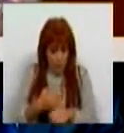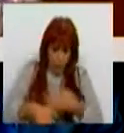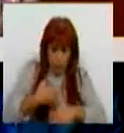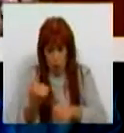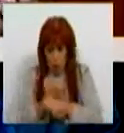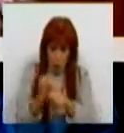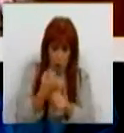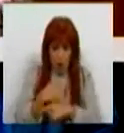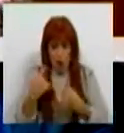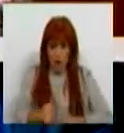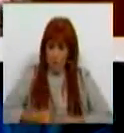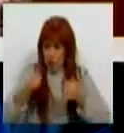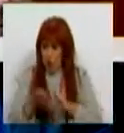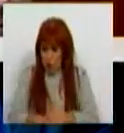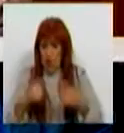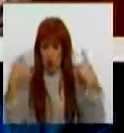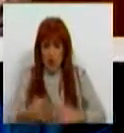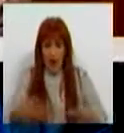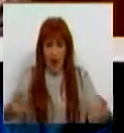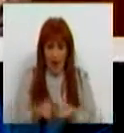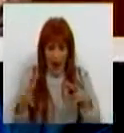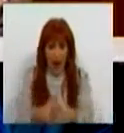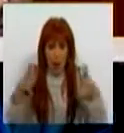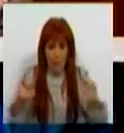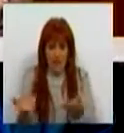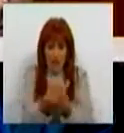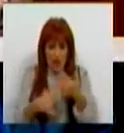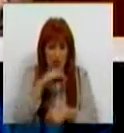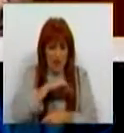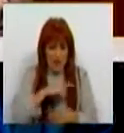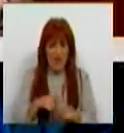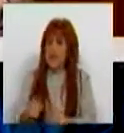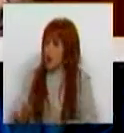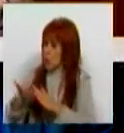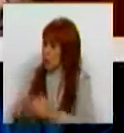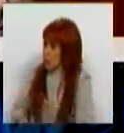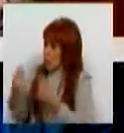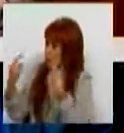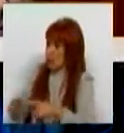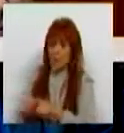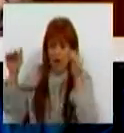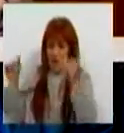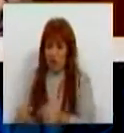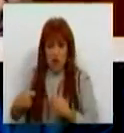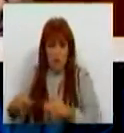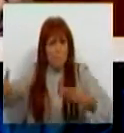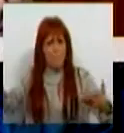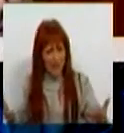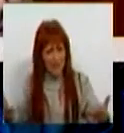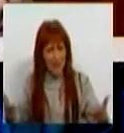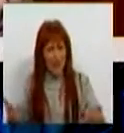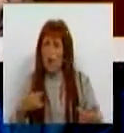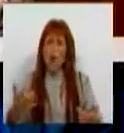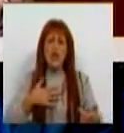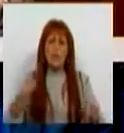funcionar, nós temos melhores condições para aumentar a receita e temos melhores condições para diminuir a despesa. Nós